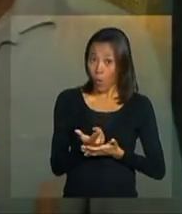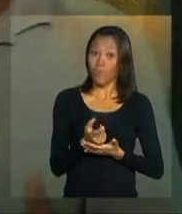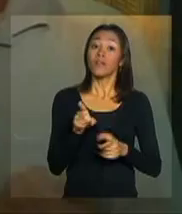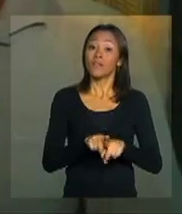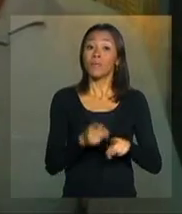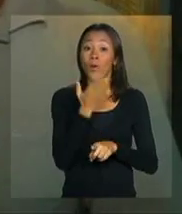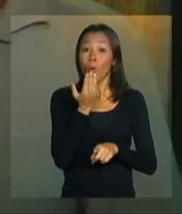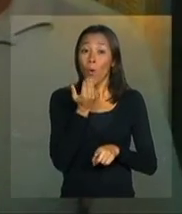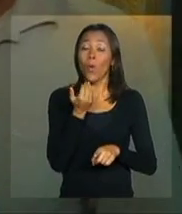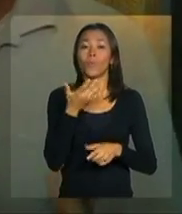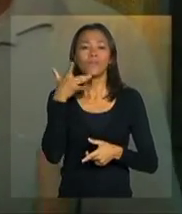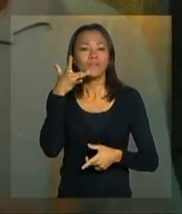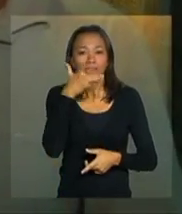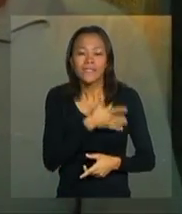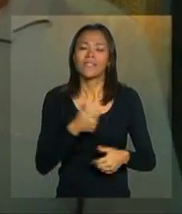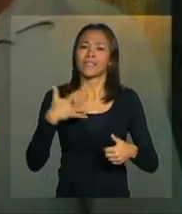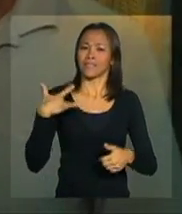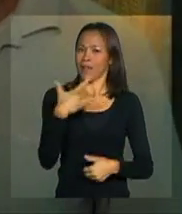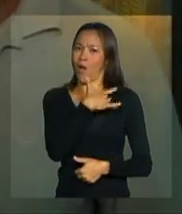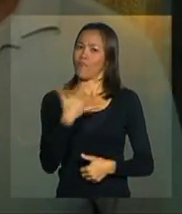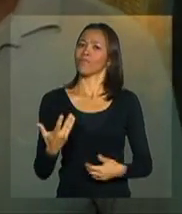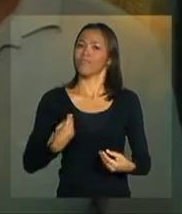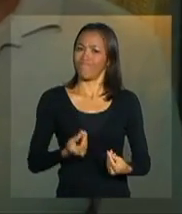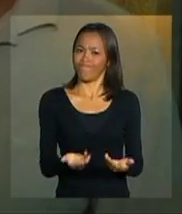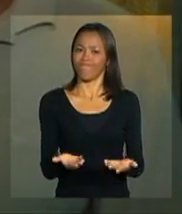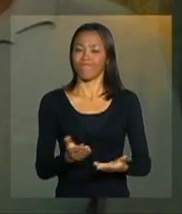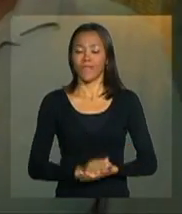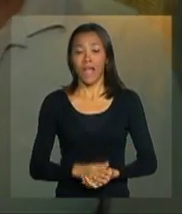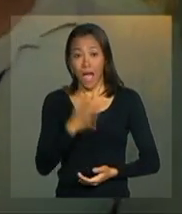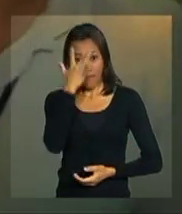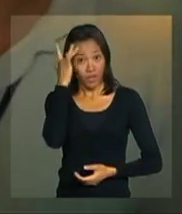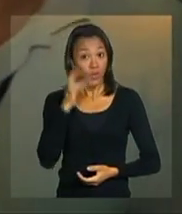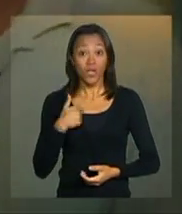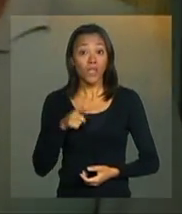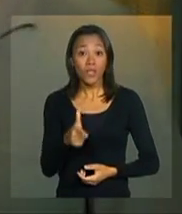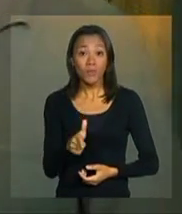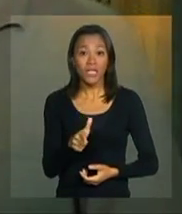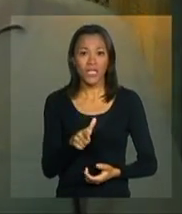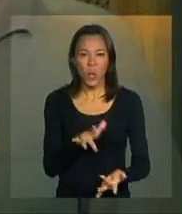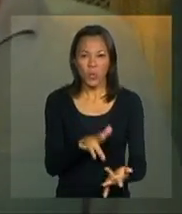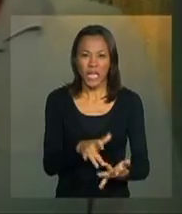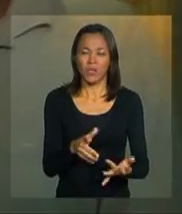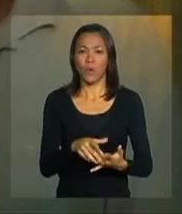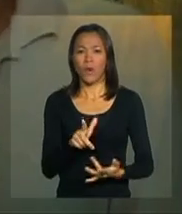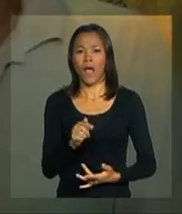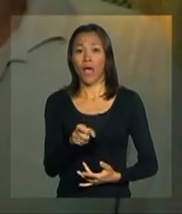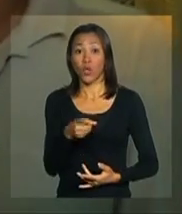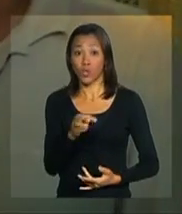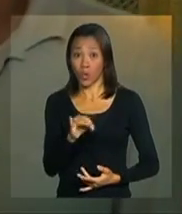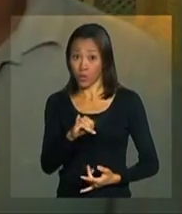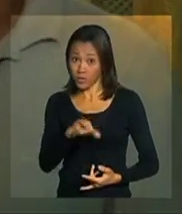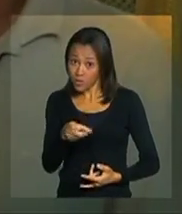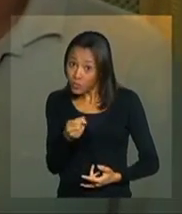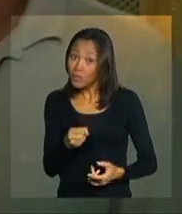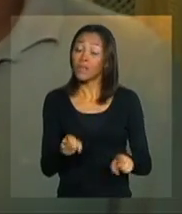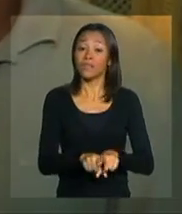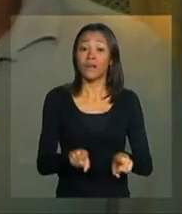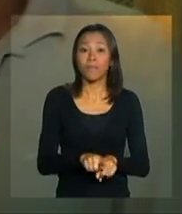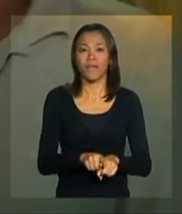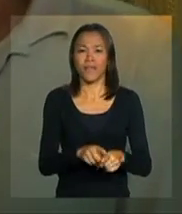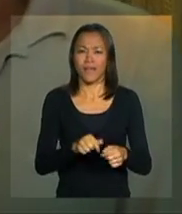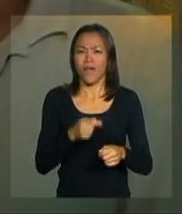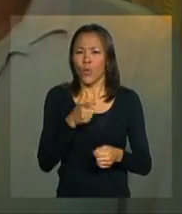consegue consumir um produto sadio e com mais vida. Não tem contato então com agrotóxico, são preservadas também